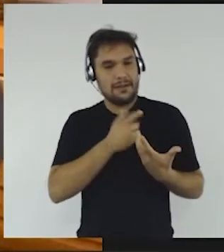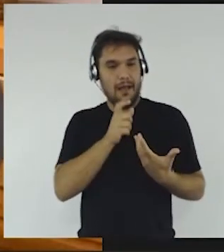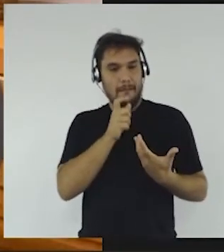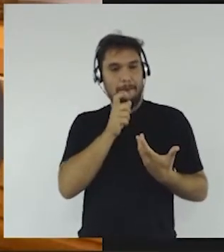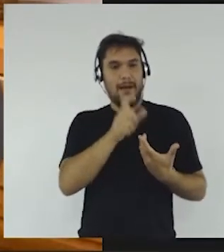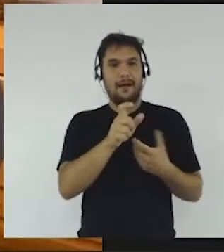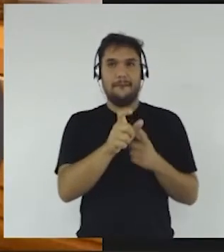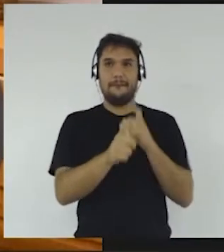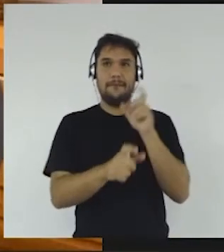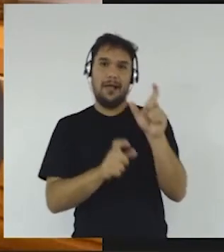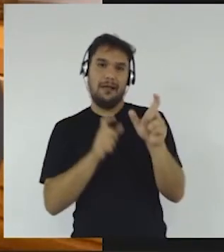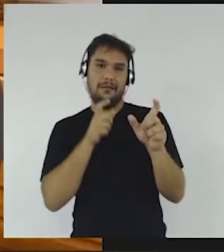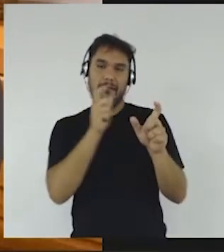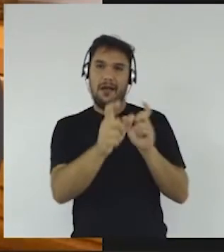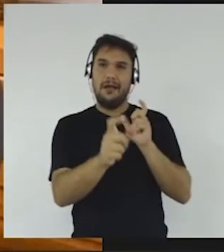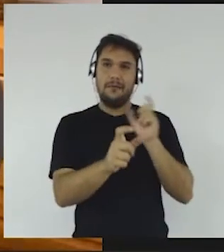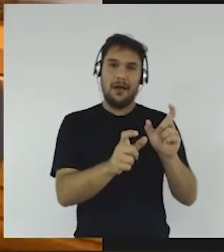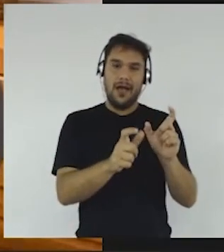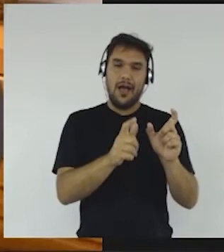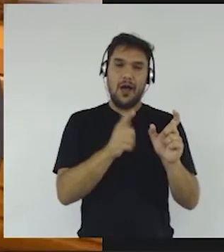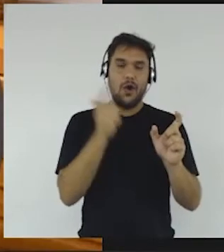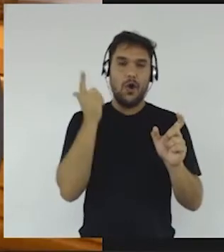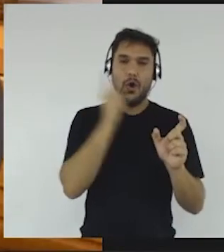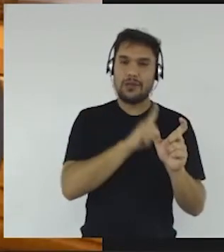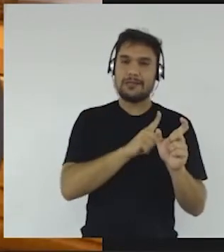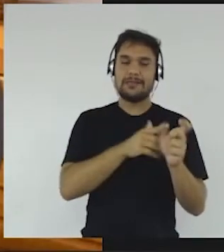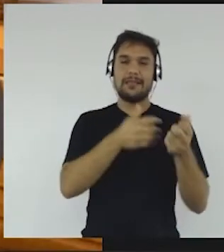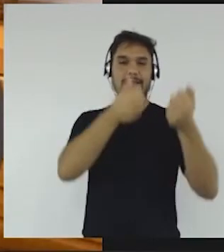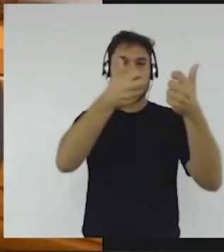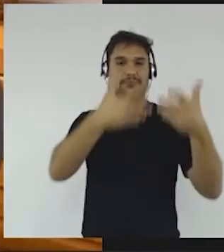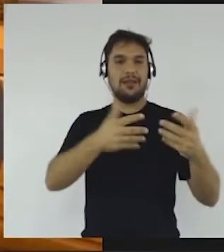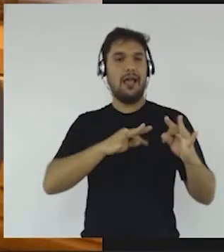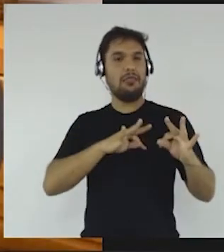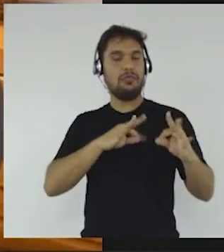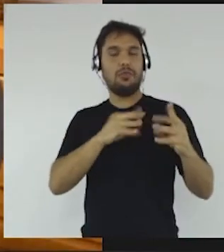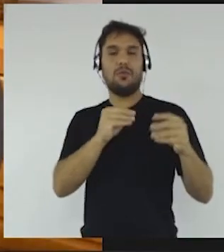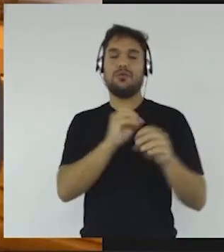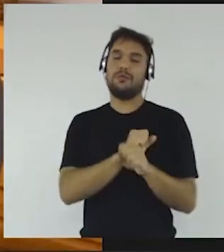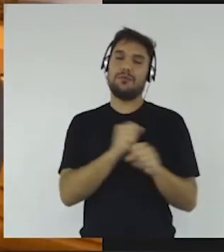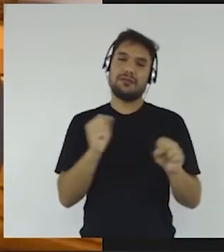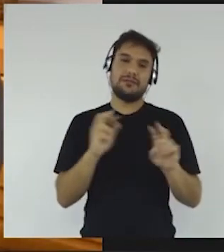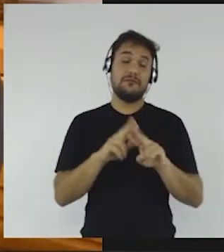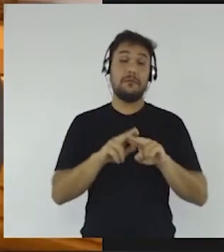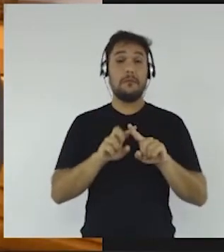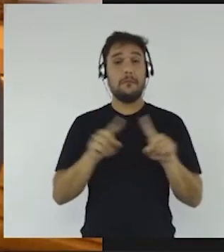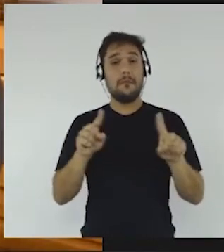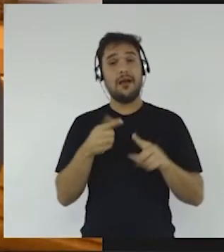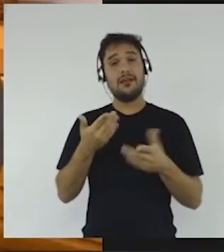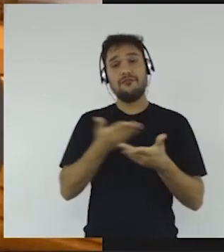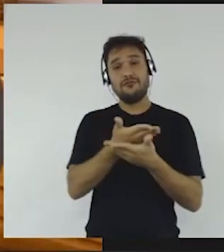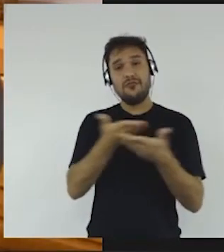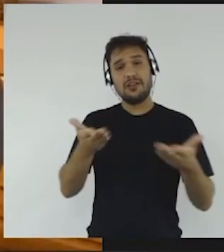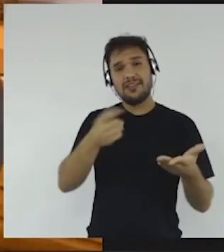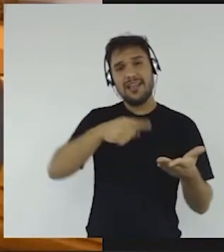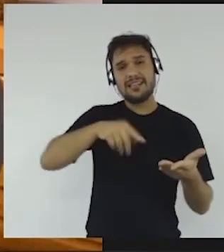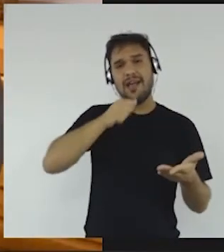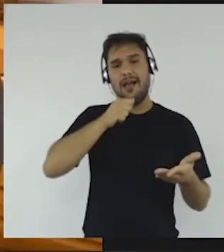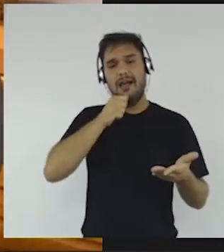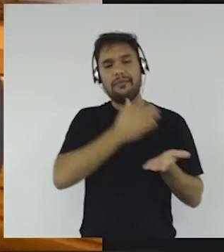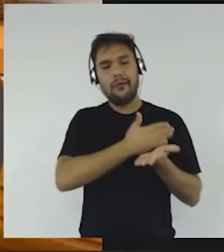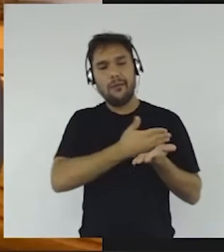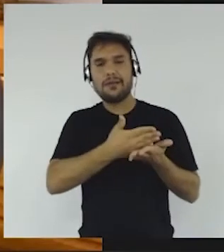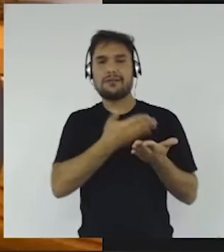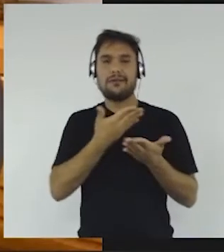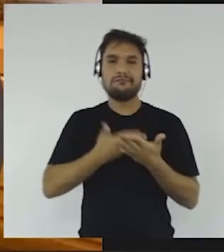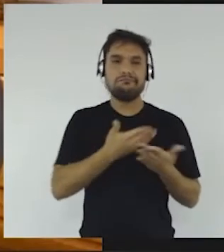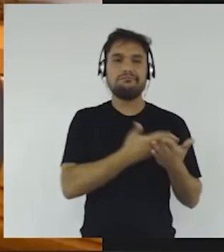sejam, expor o brilhantismo da fala de Silvio Capanema. Então, vocês que estão estudando, estão